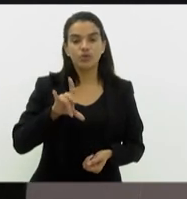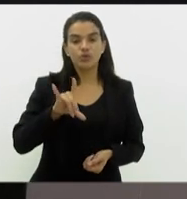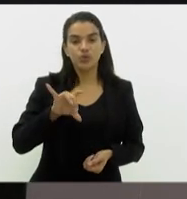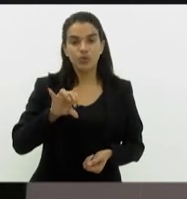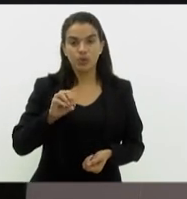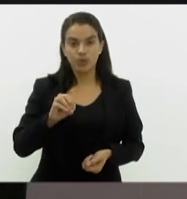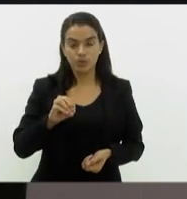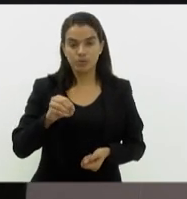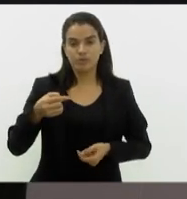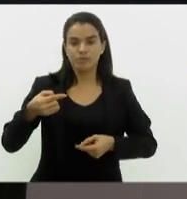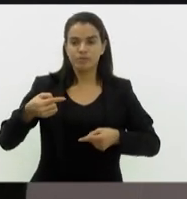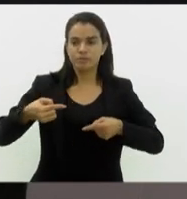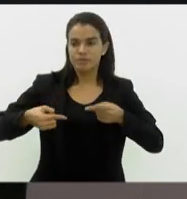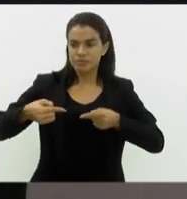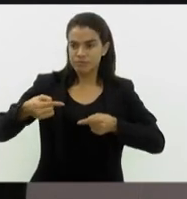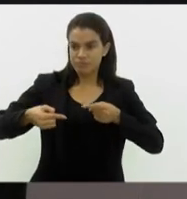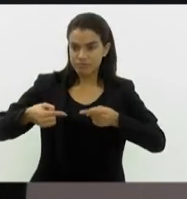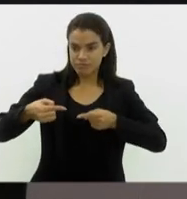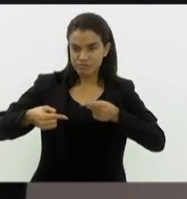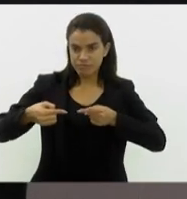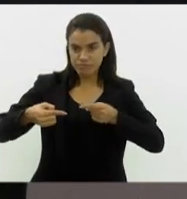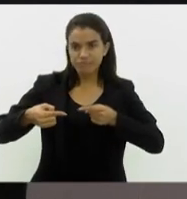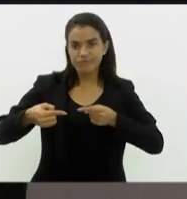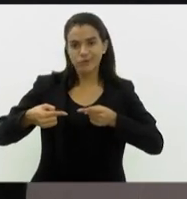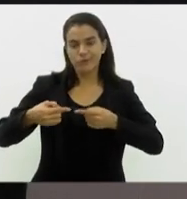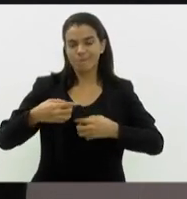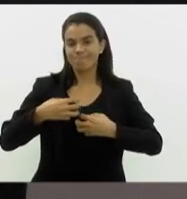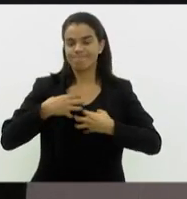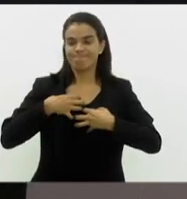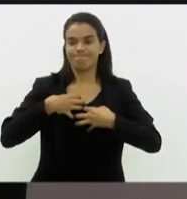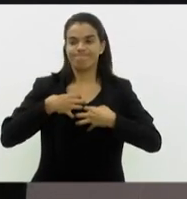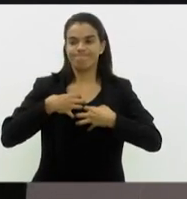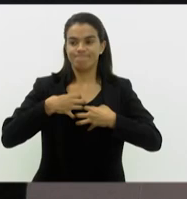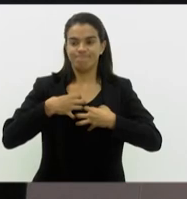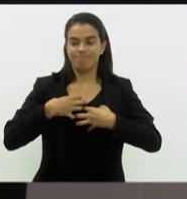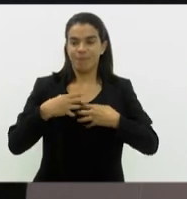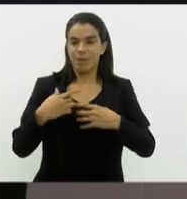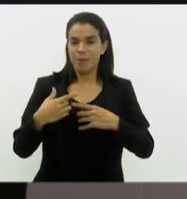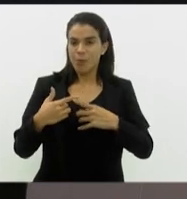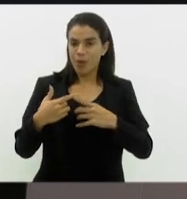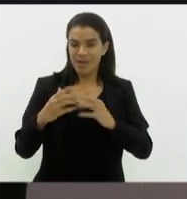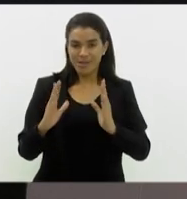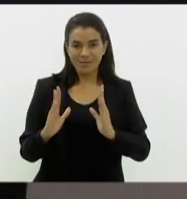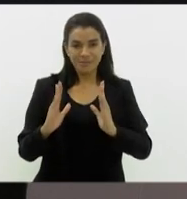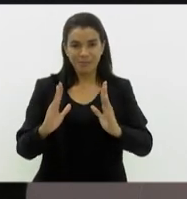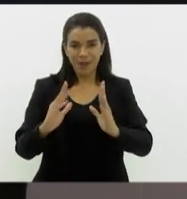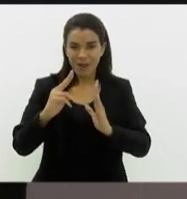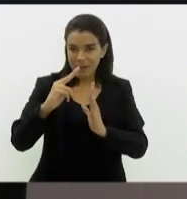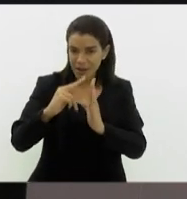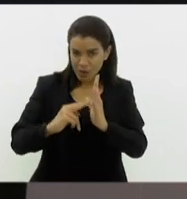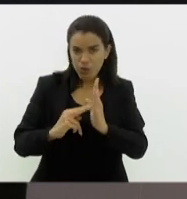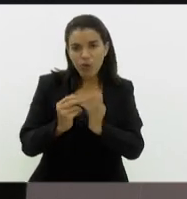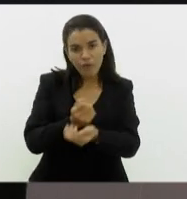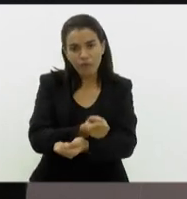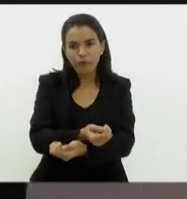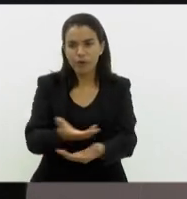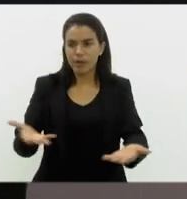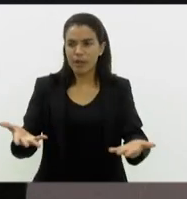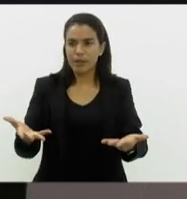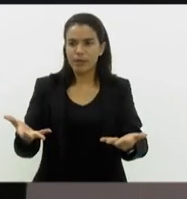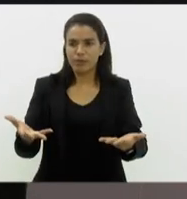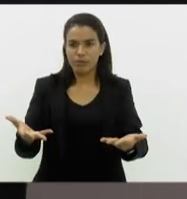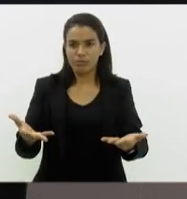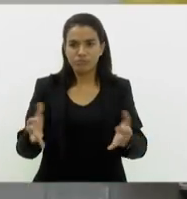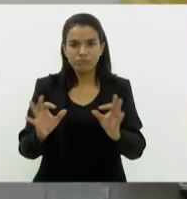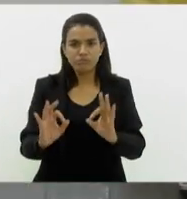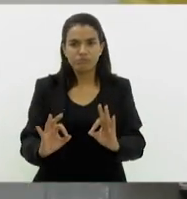a discussão que me toca é porque nós esse prazo de leitura foi dado